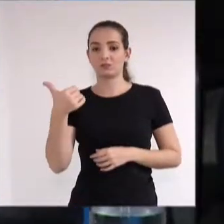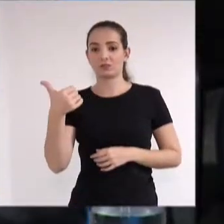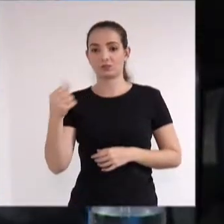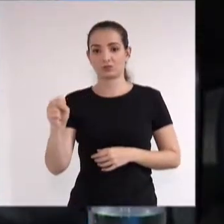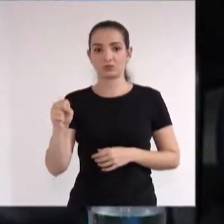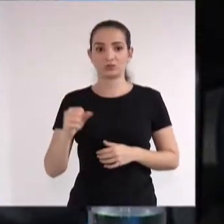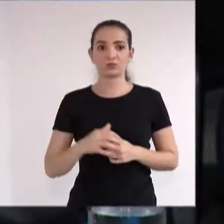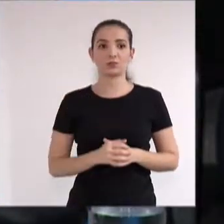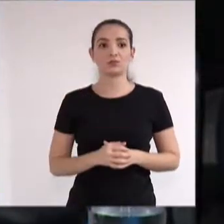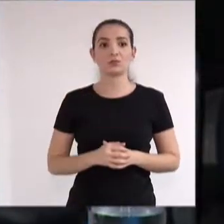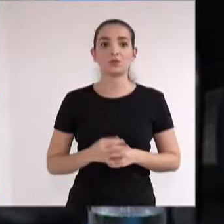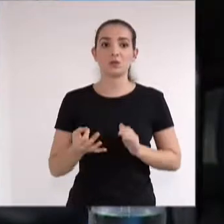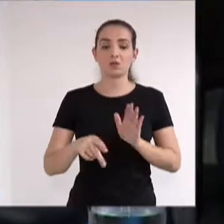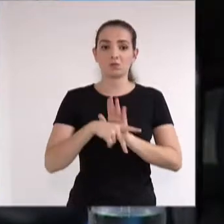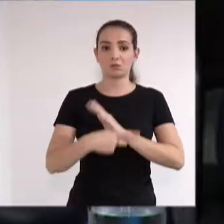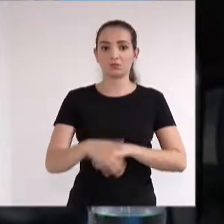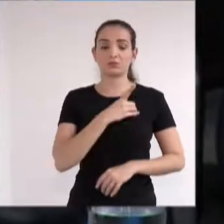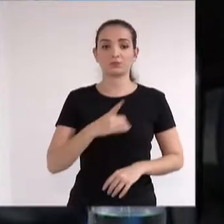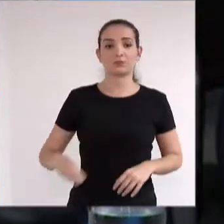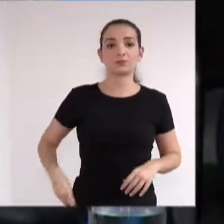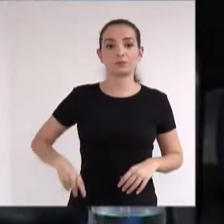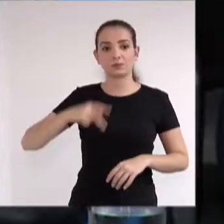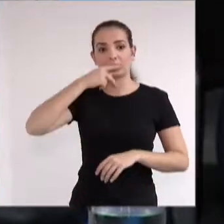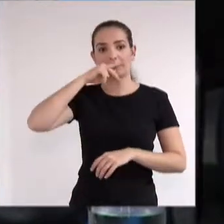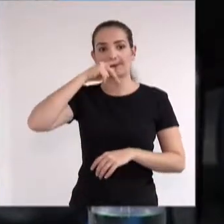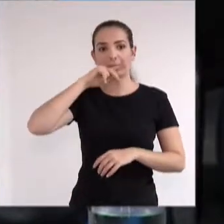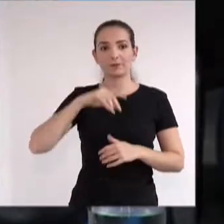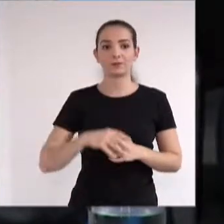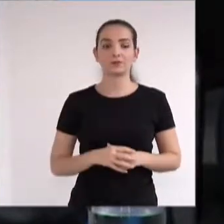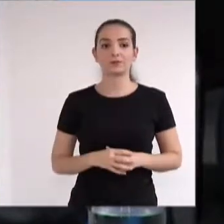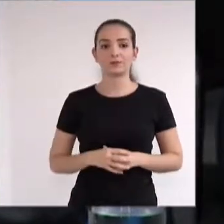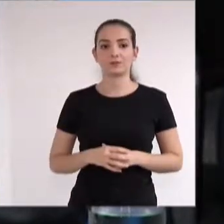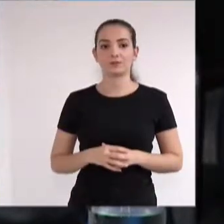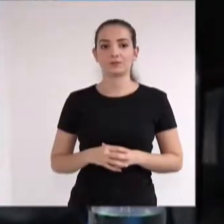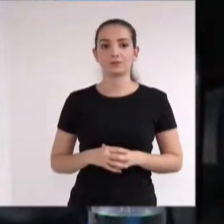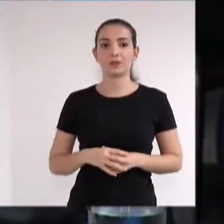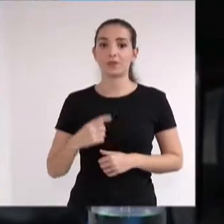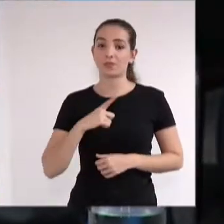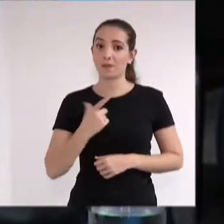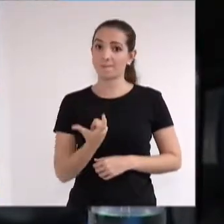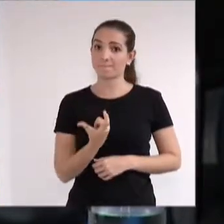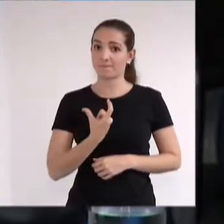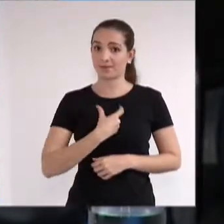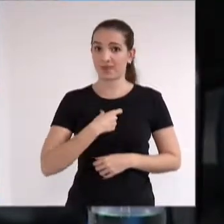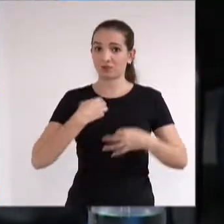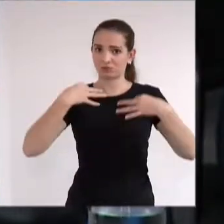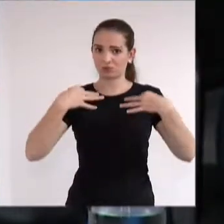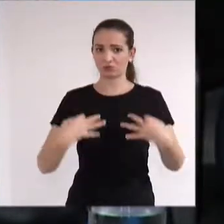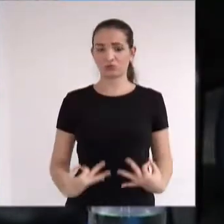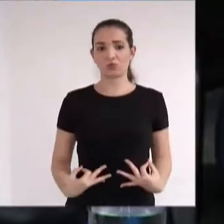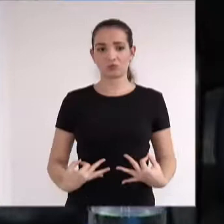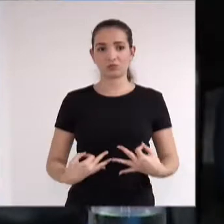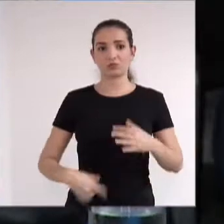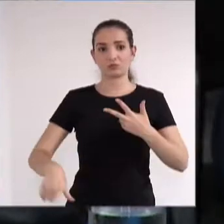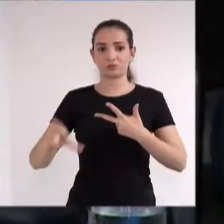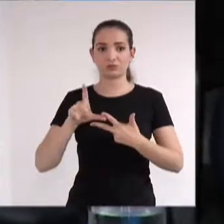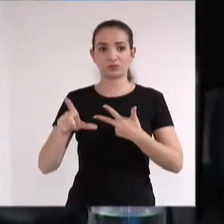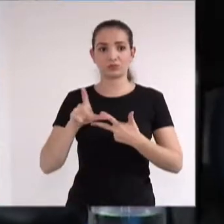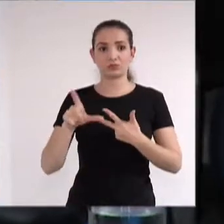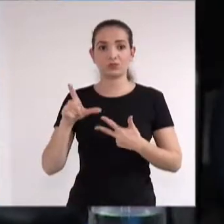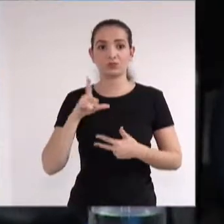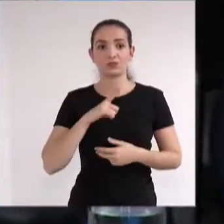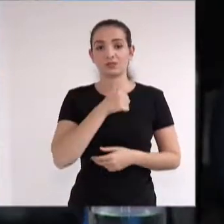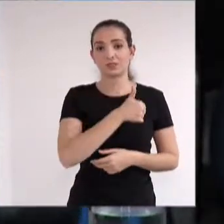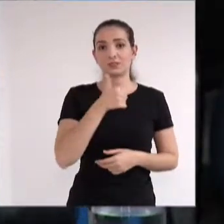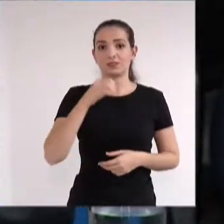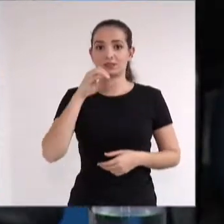011/2018, de autoria do deputado Paulo Ciuf, institui diploma de medalha em honra ao mérito legislativo alusivo aos